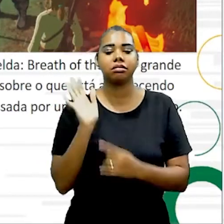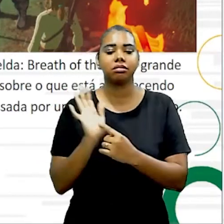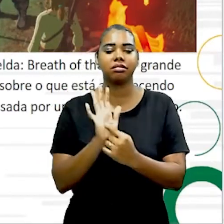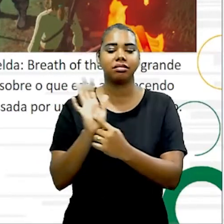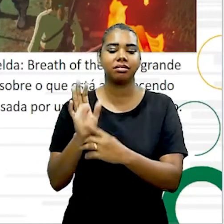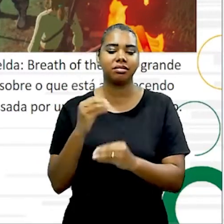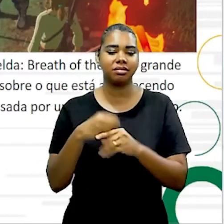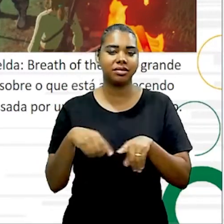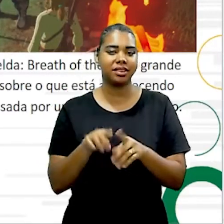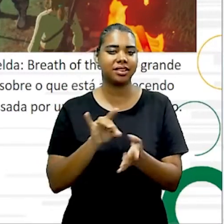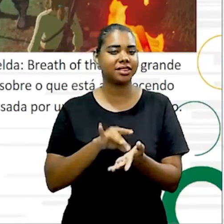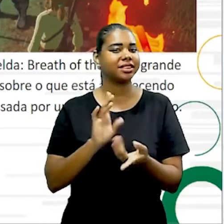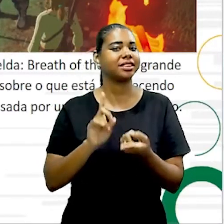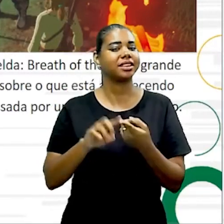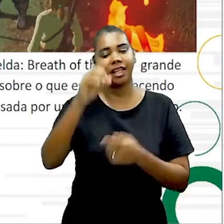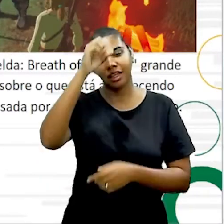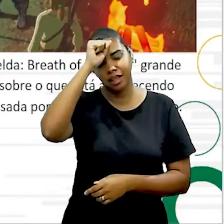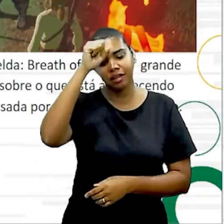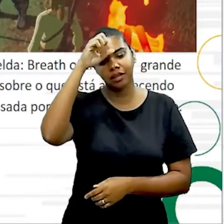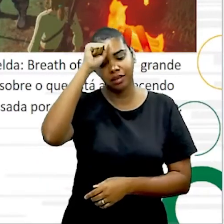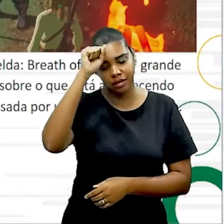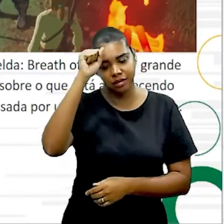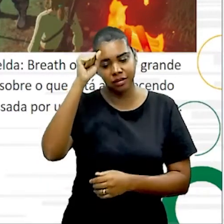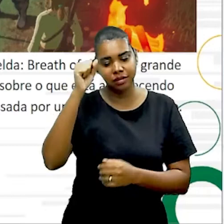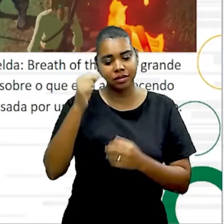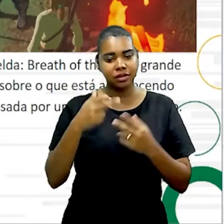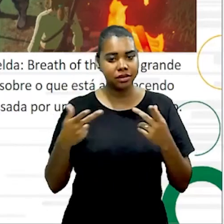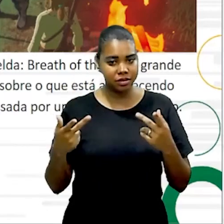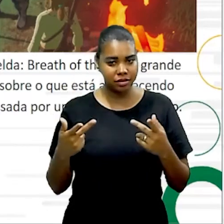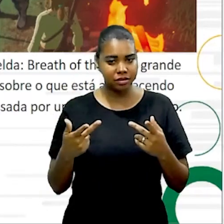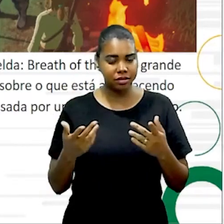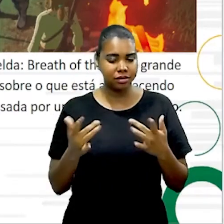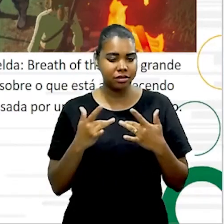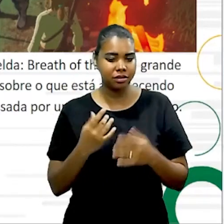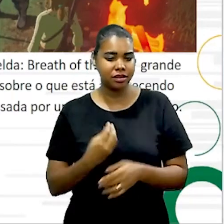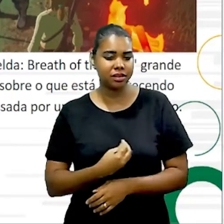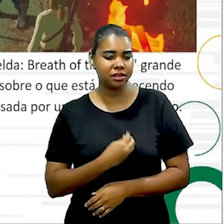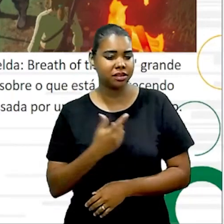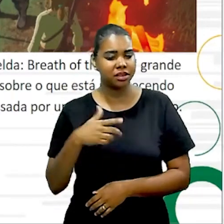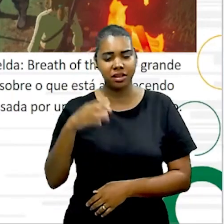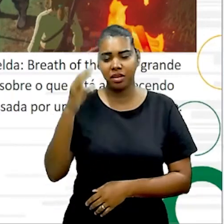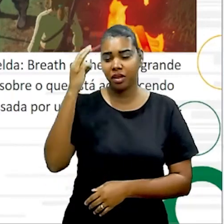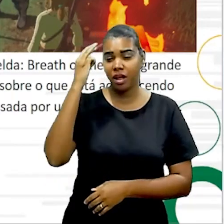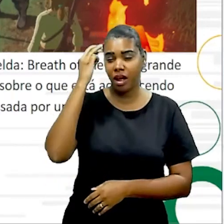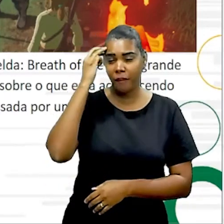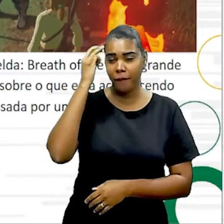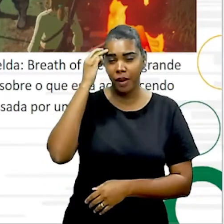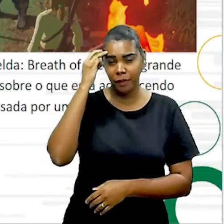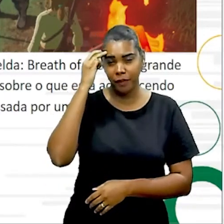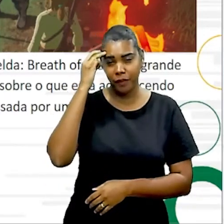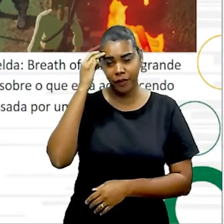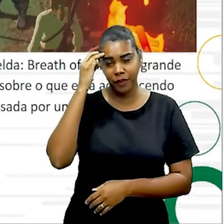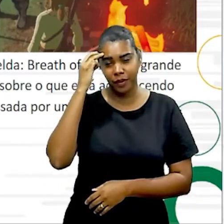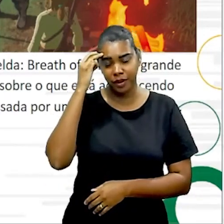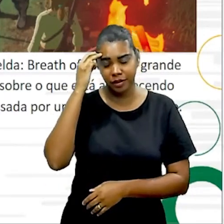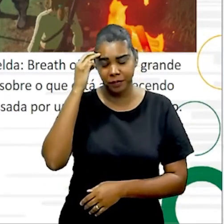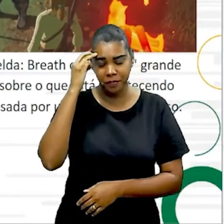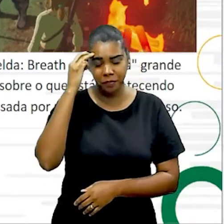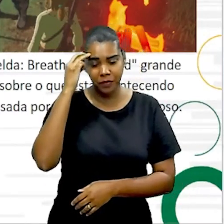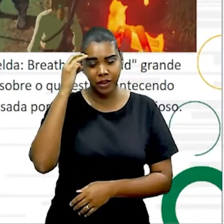figurativo, mas ele mesmo assim, ele aprende uma lição através de algo externo. Não que a memória seja, não seja algo externo,